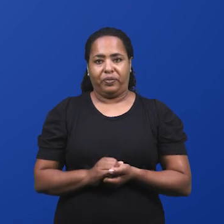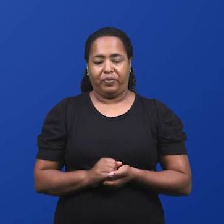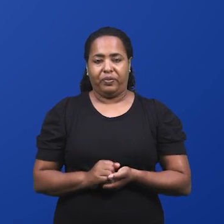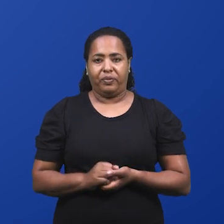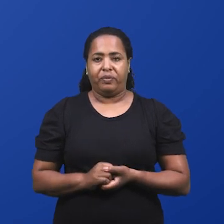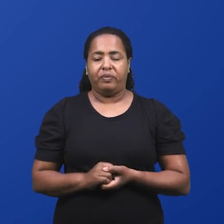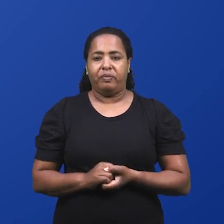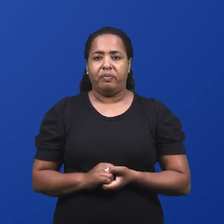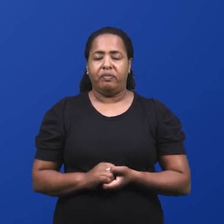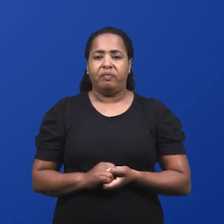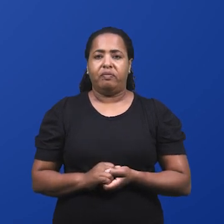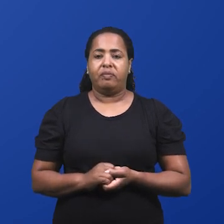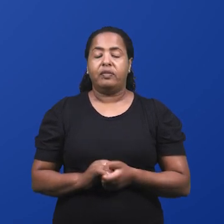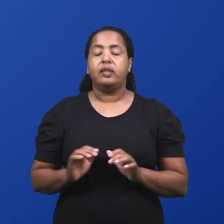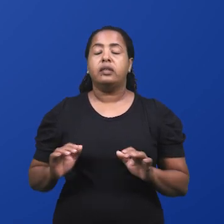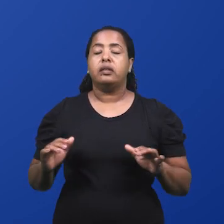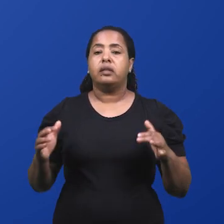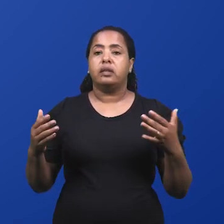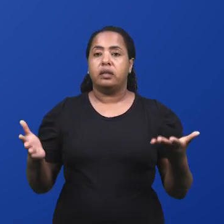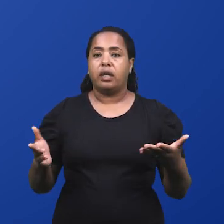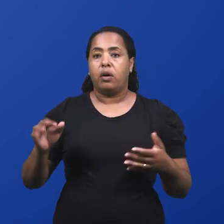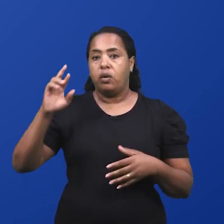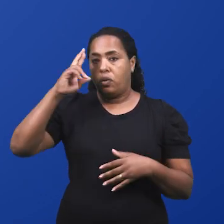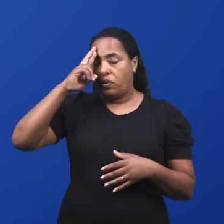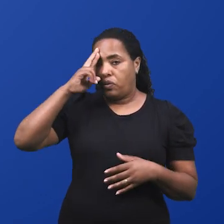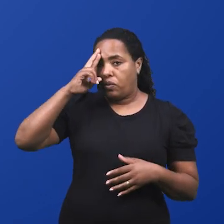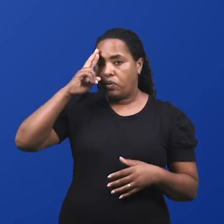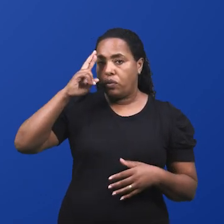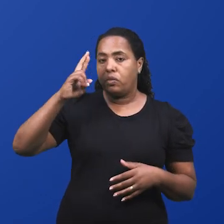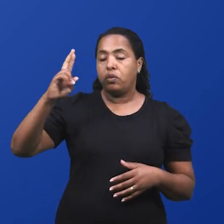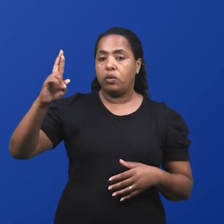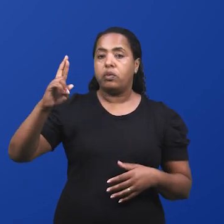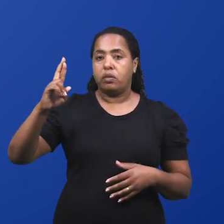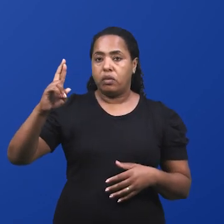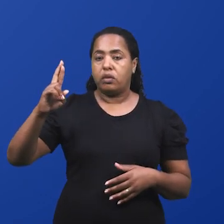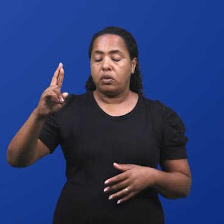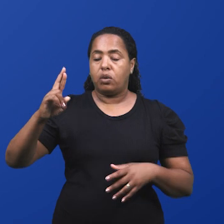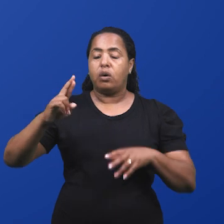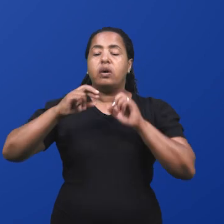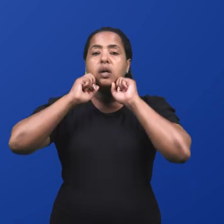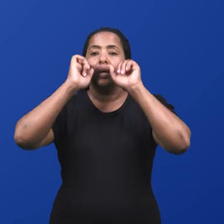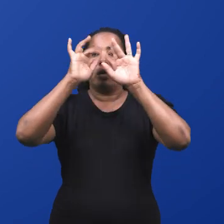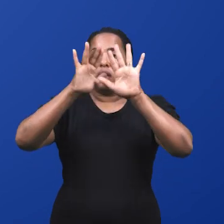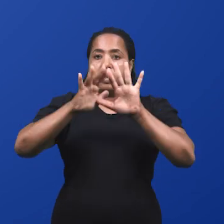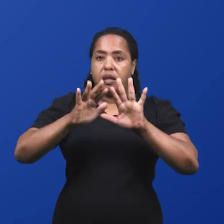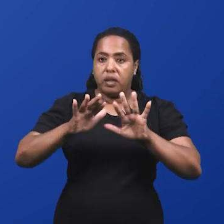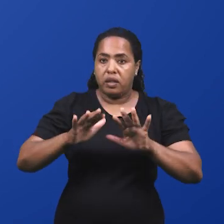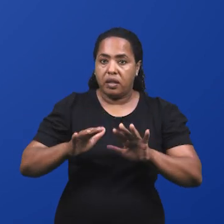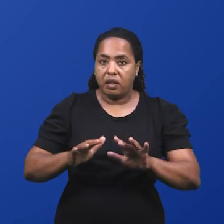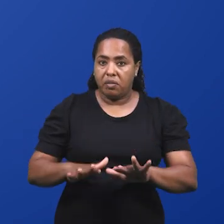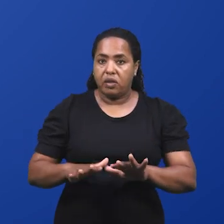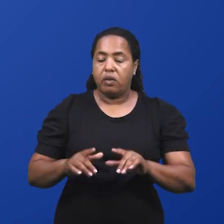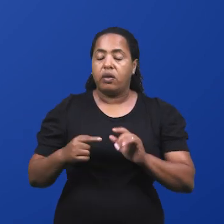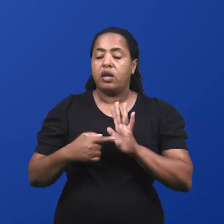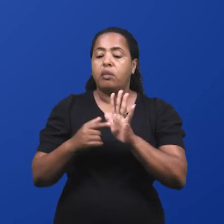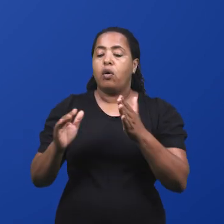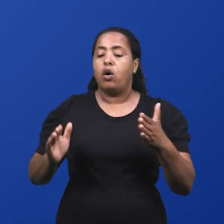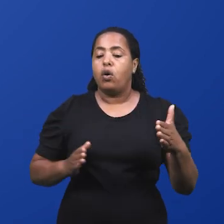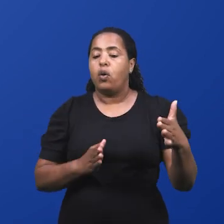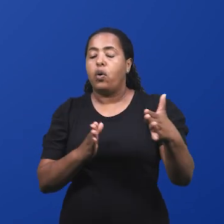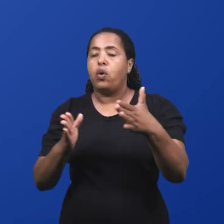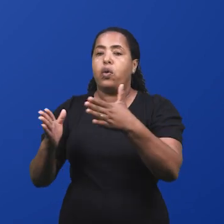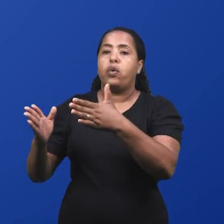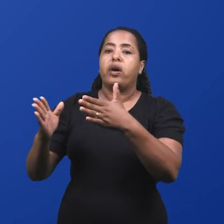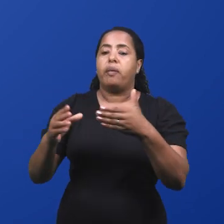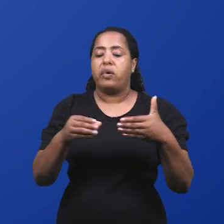E então assim o Senhor, vai estar nos abençoando, que é onde fala: o teu caminho então prudentemente